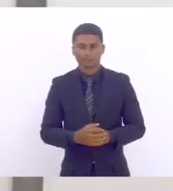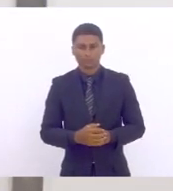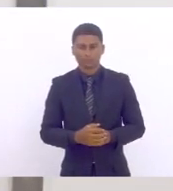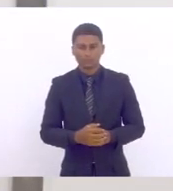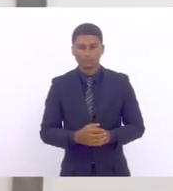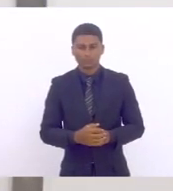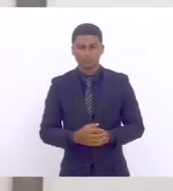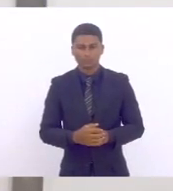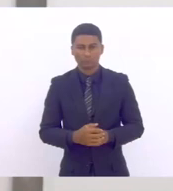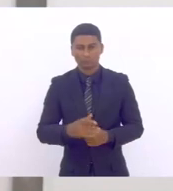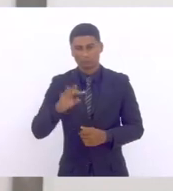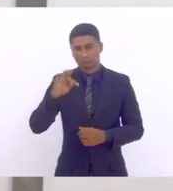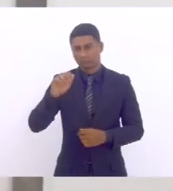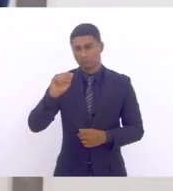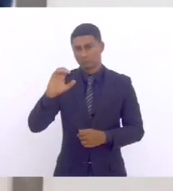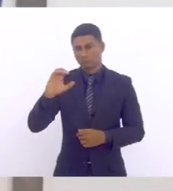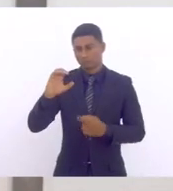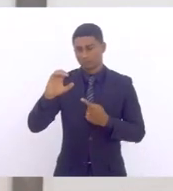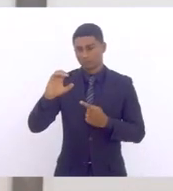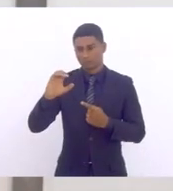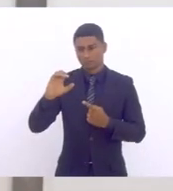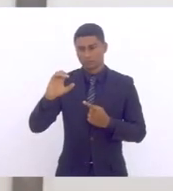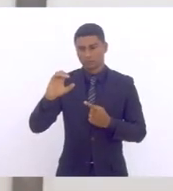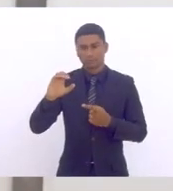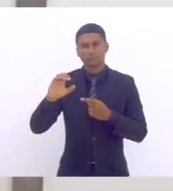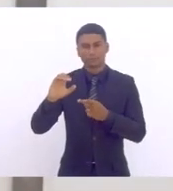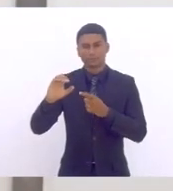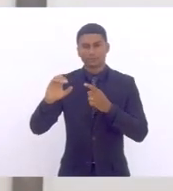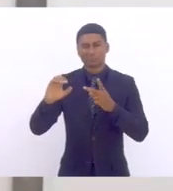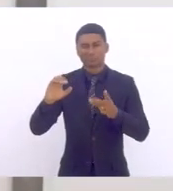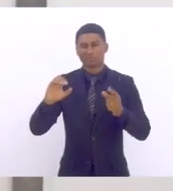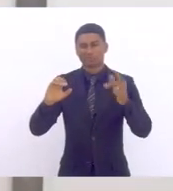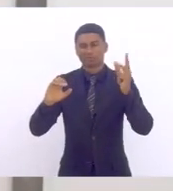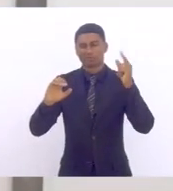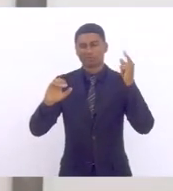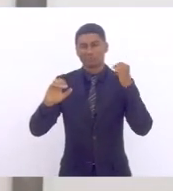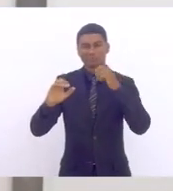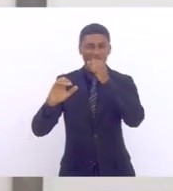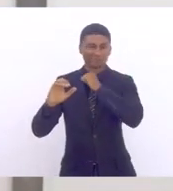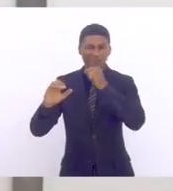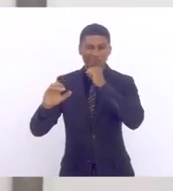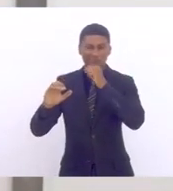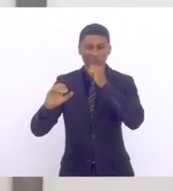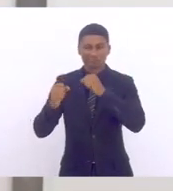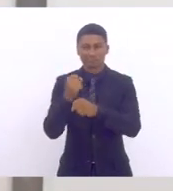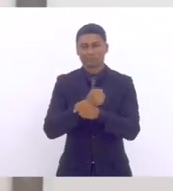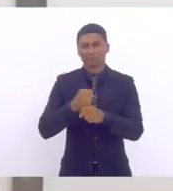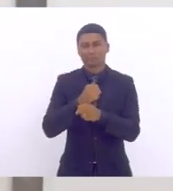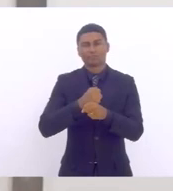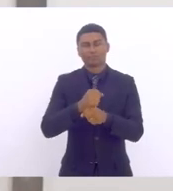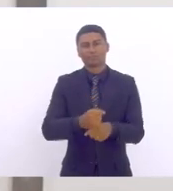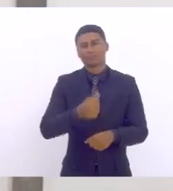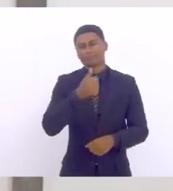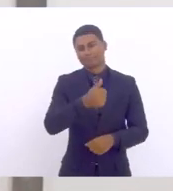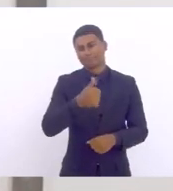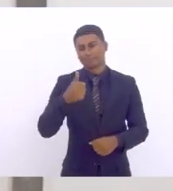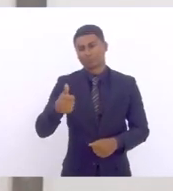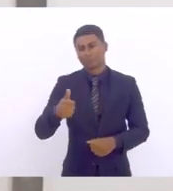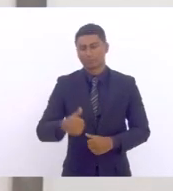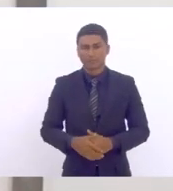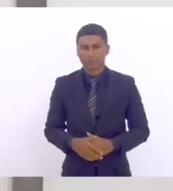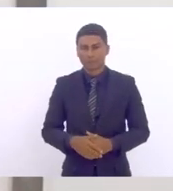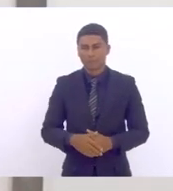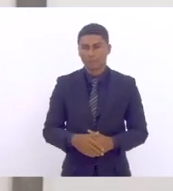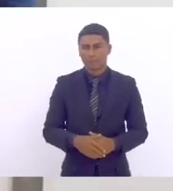Com relação ao TAC, é clara a sua defasagem depois de 11 anos, sem contar toda a discordância de como ele